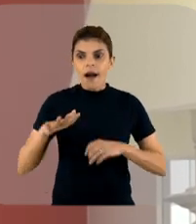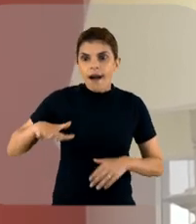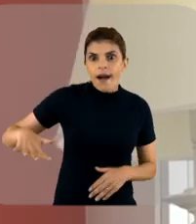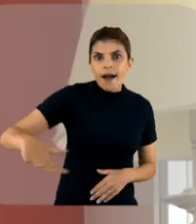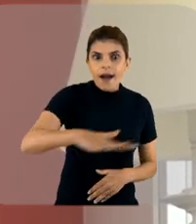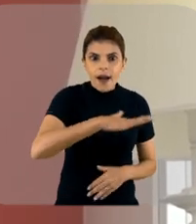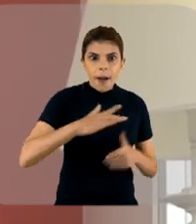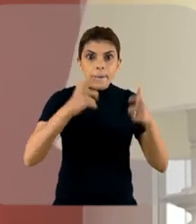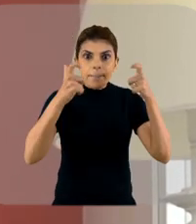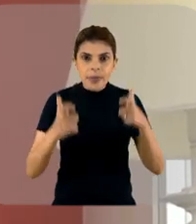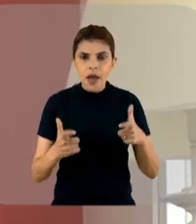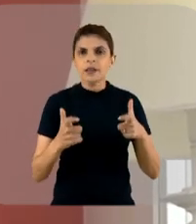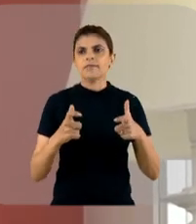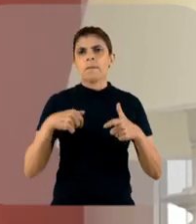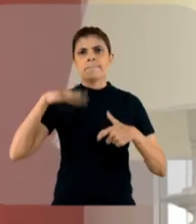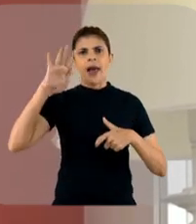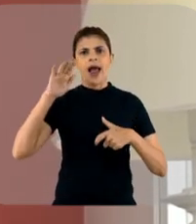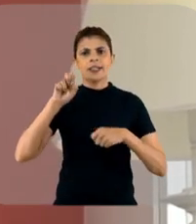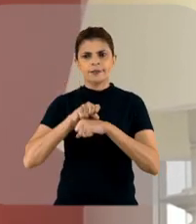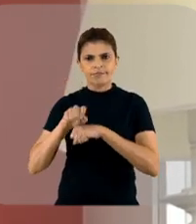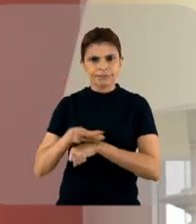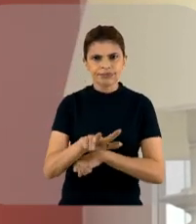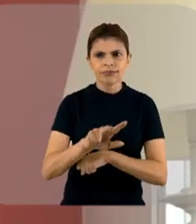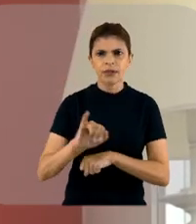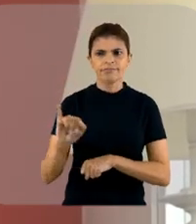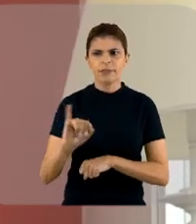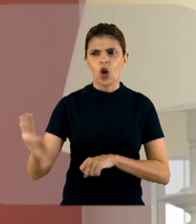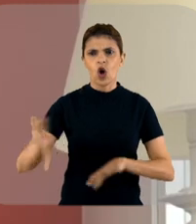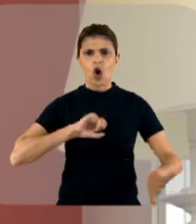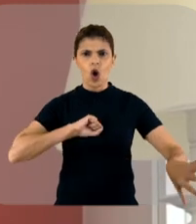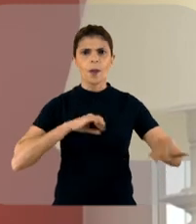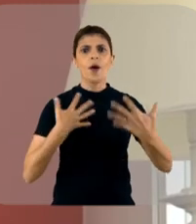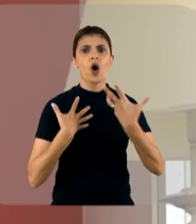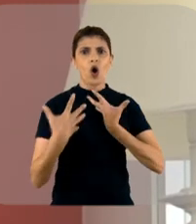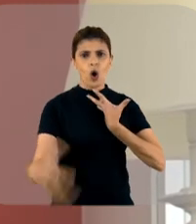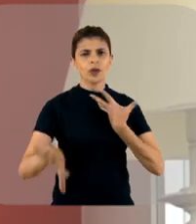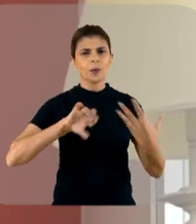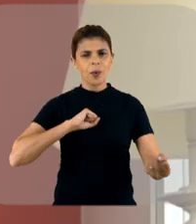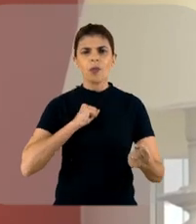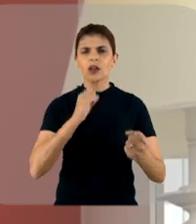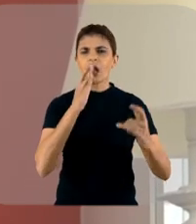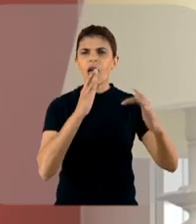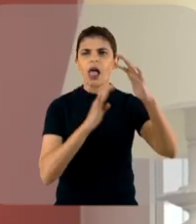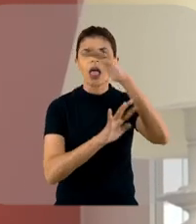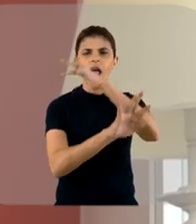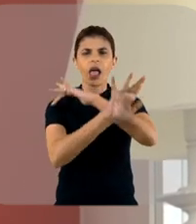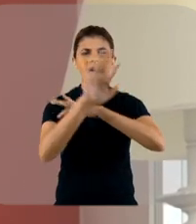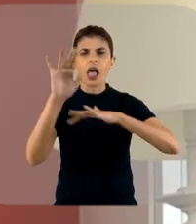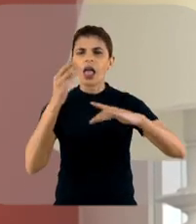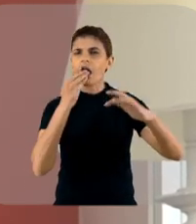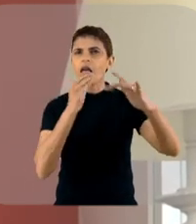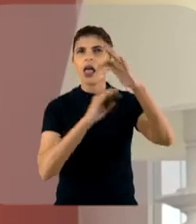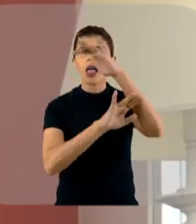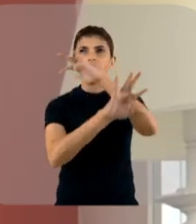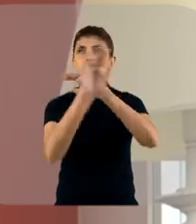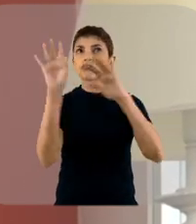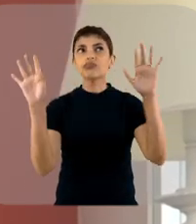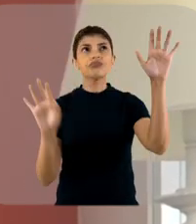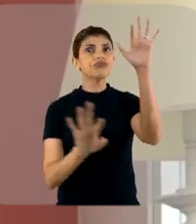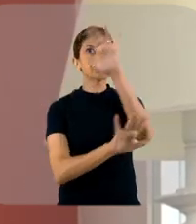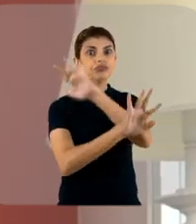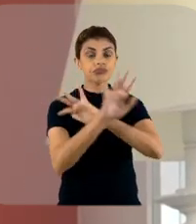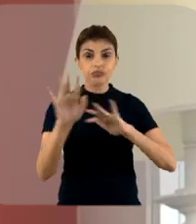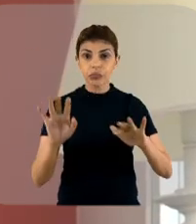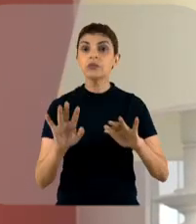Então, assim, aquele ambiente é um ambiente que tem muito grau de contaminação, pode ter um pouco de aerossol, pode ter muita